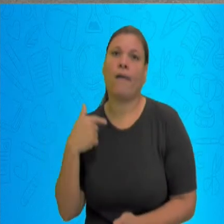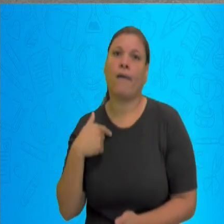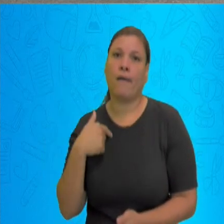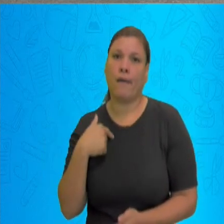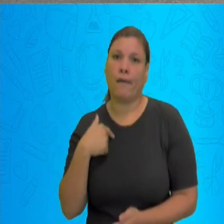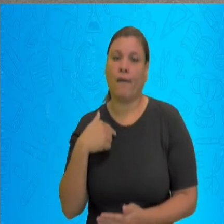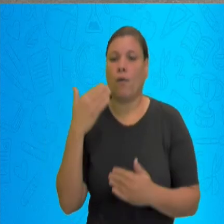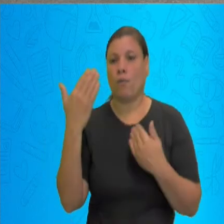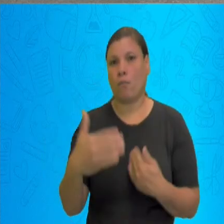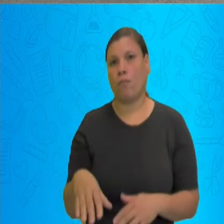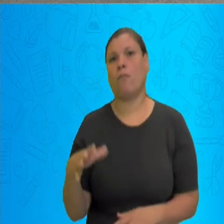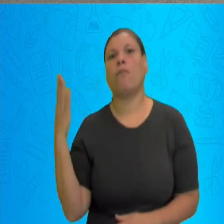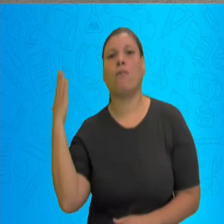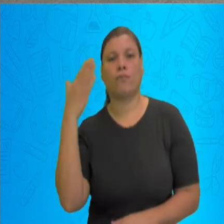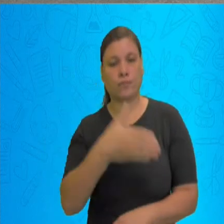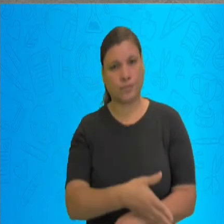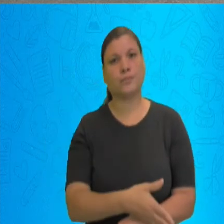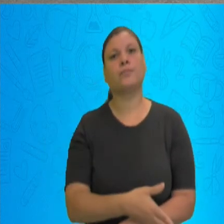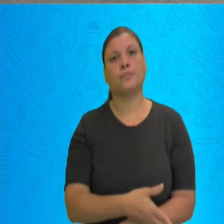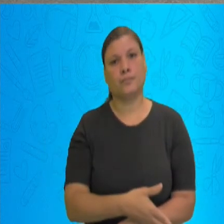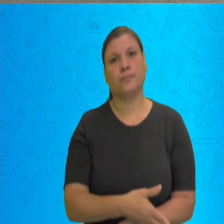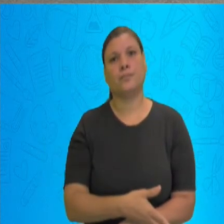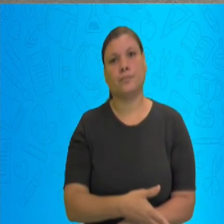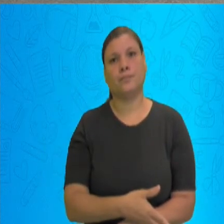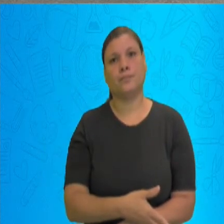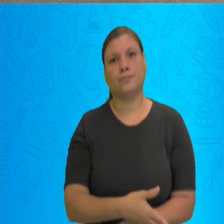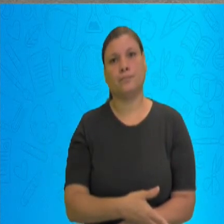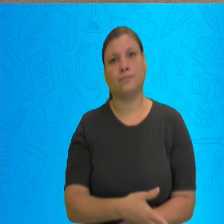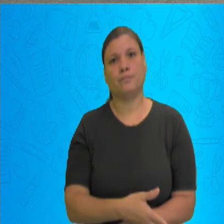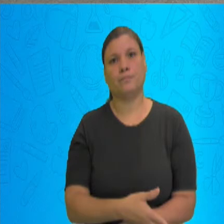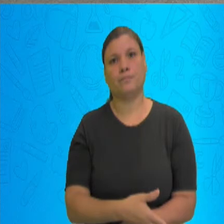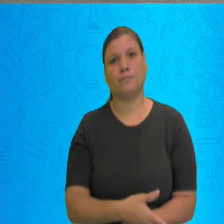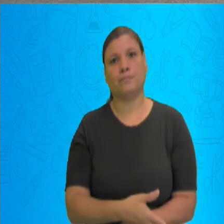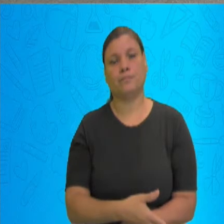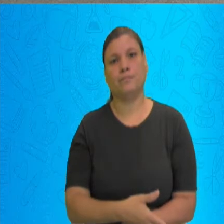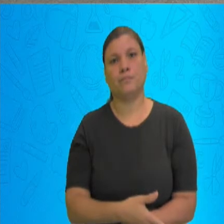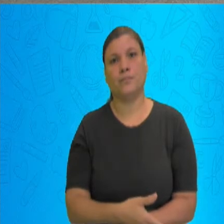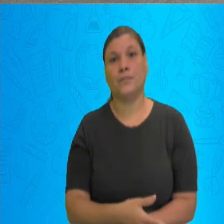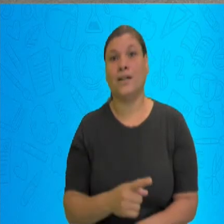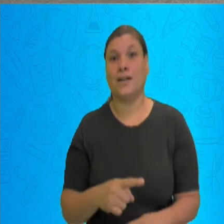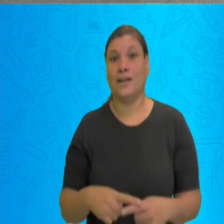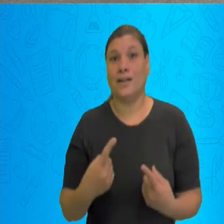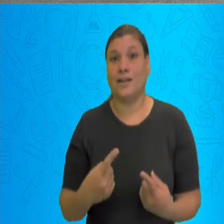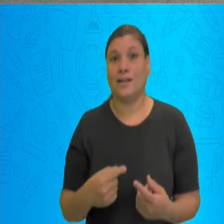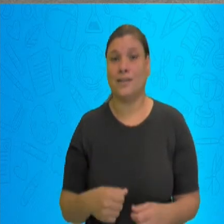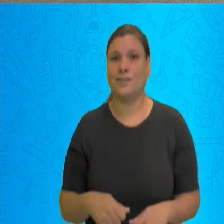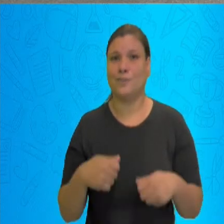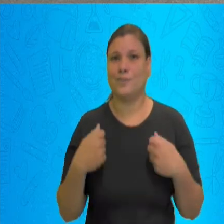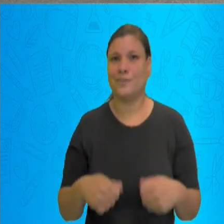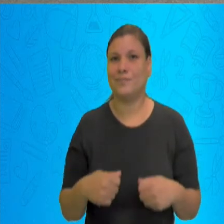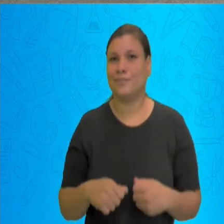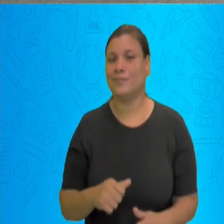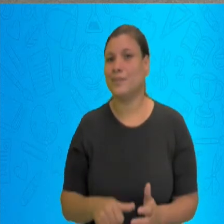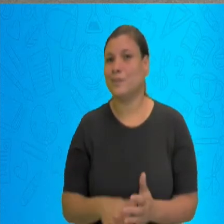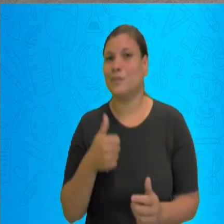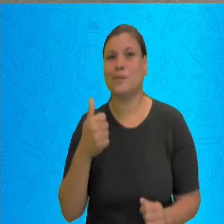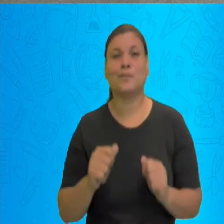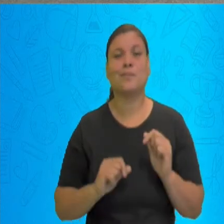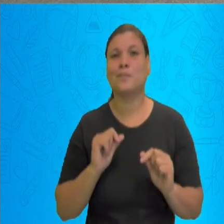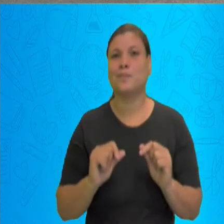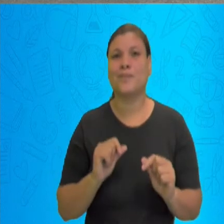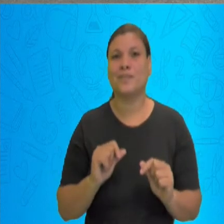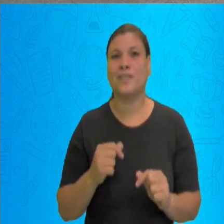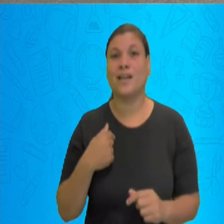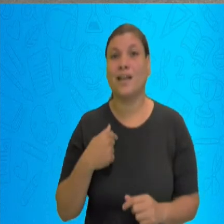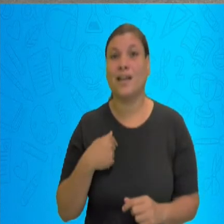tivesse. Notem, passaria indica que é uma ação dependente da outra